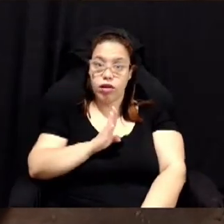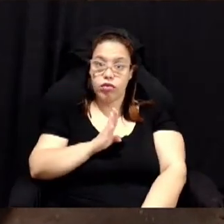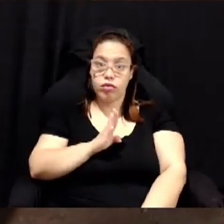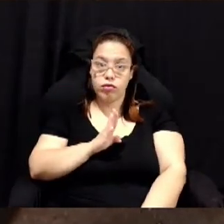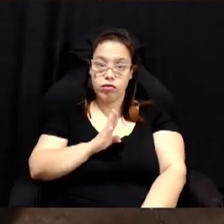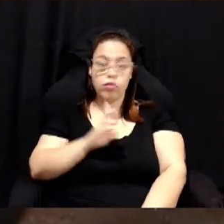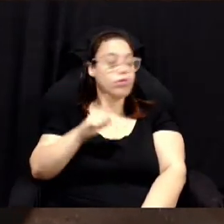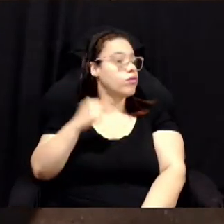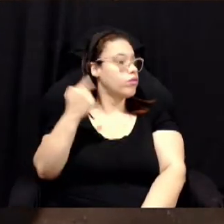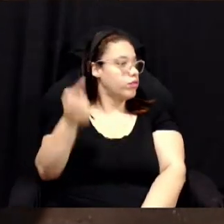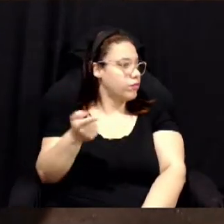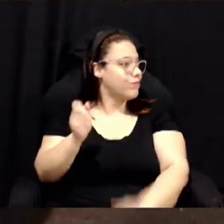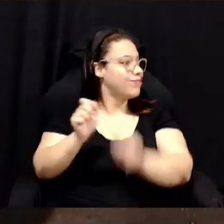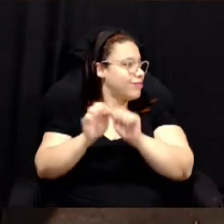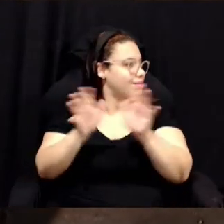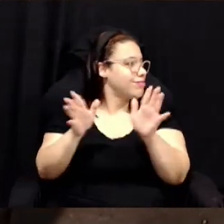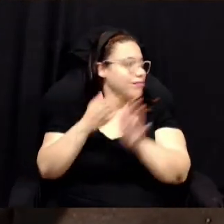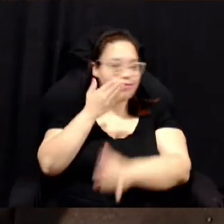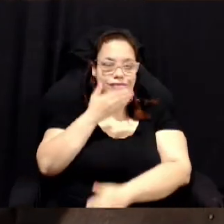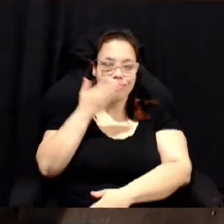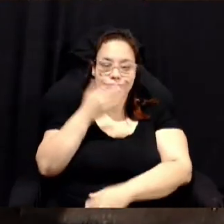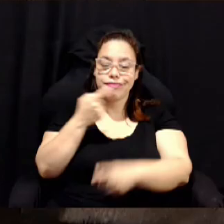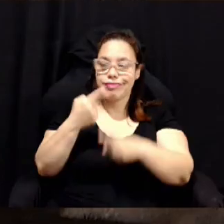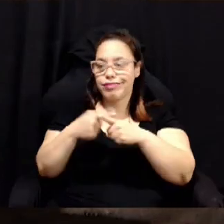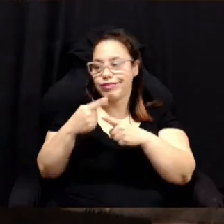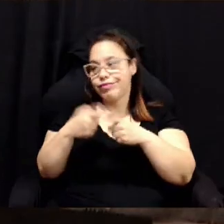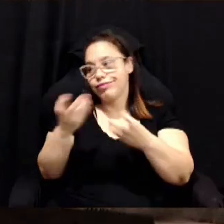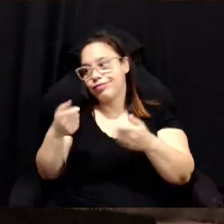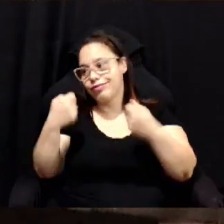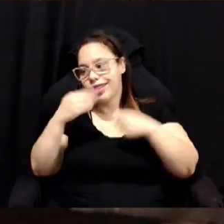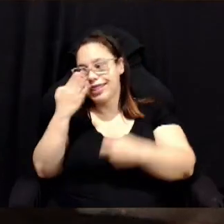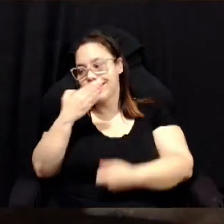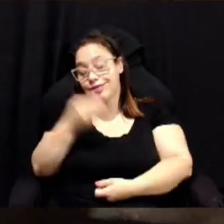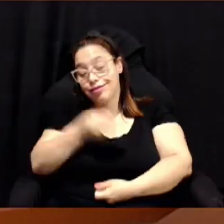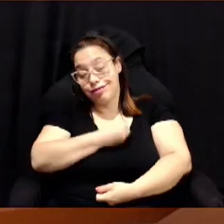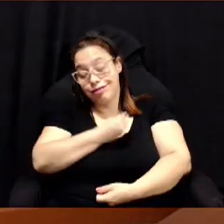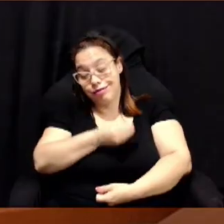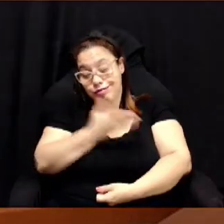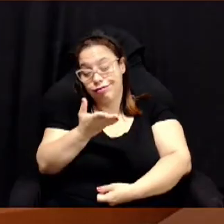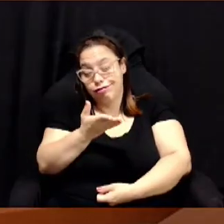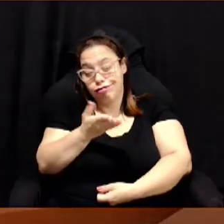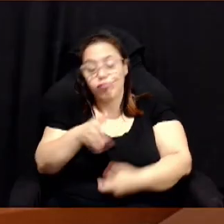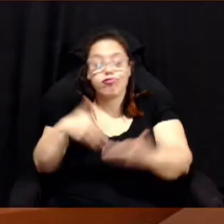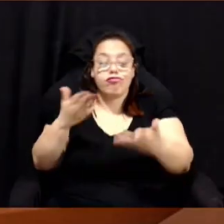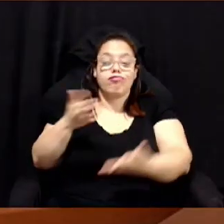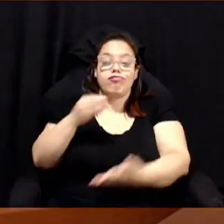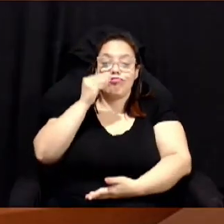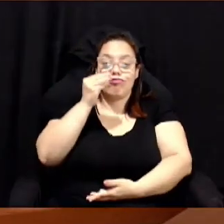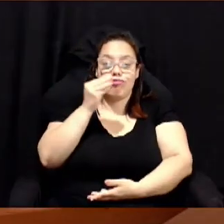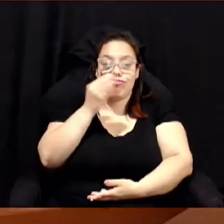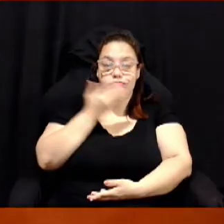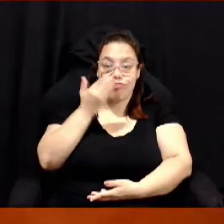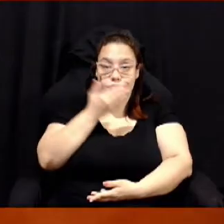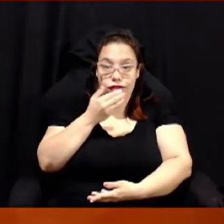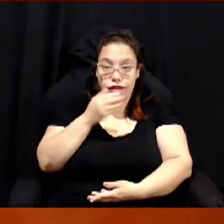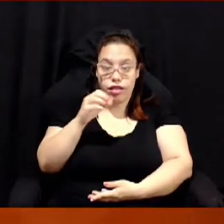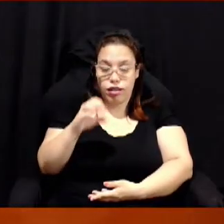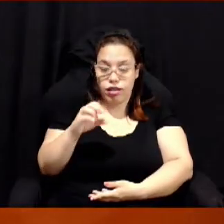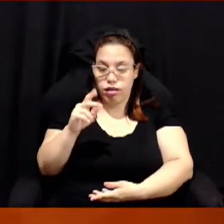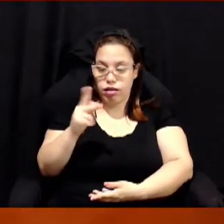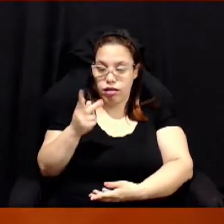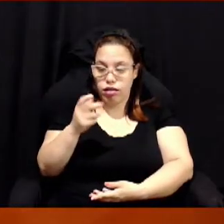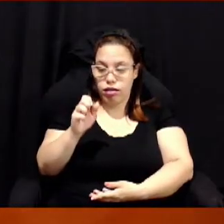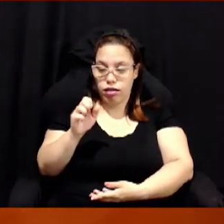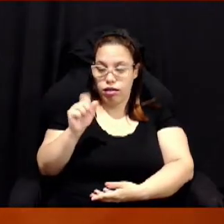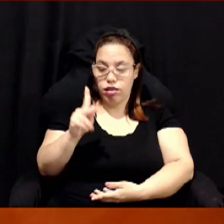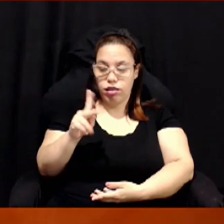é claro que tem a sobremesa, porque, né, precisa adoçar a vida. Qual é a sobremesa? A sobremesa é um cheesecake à base de castanha,